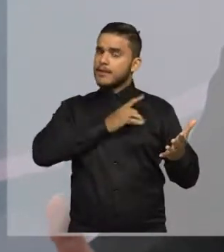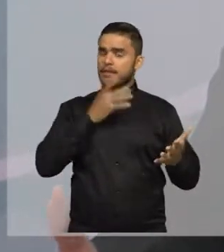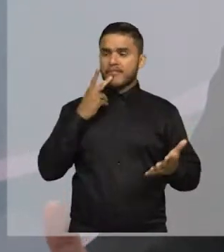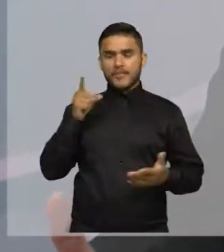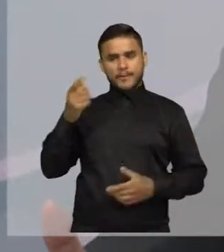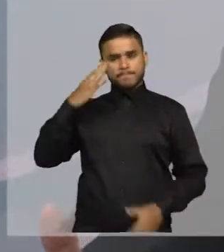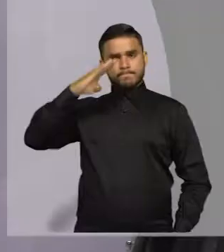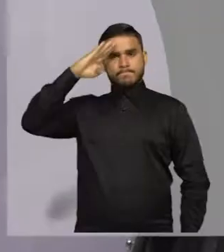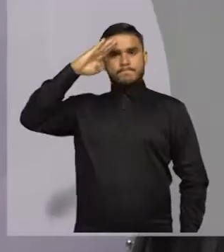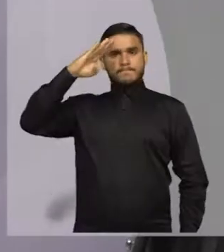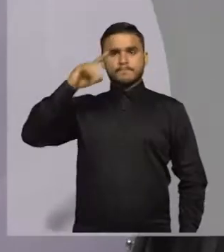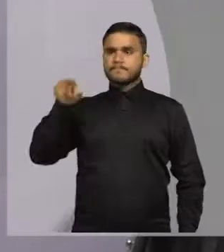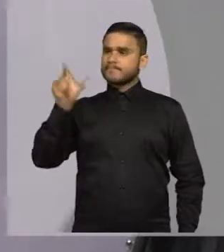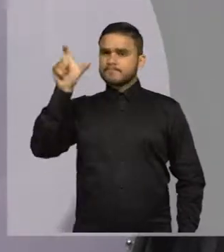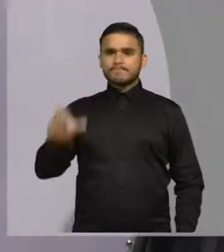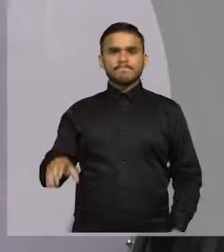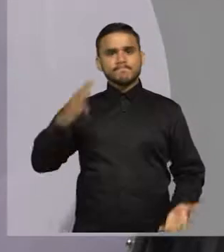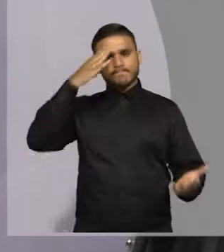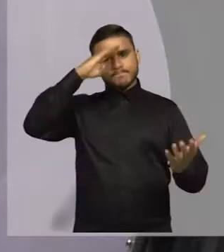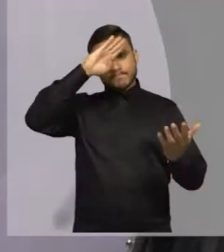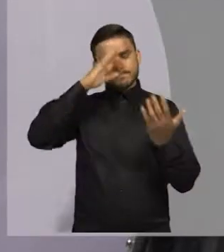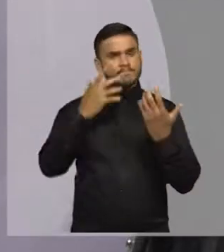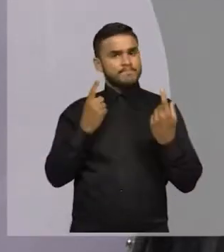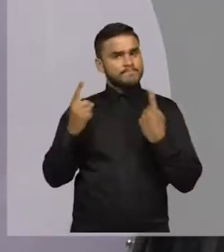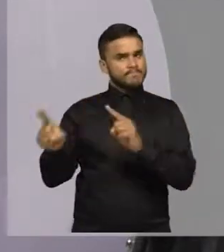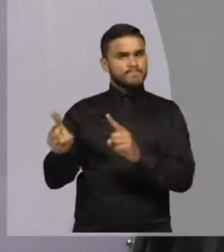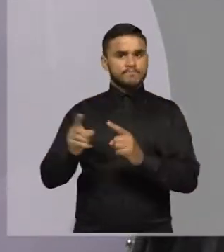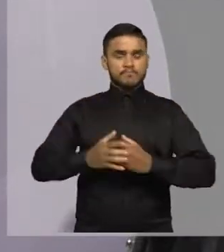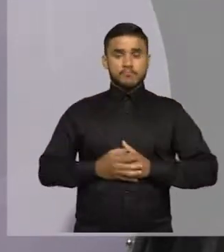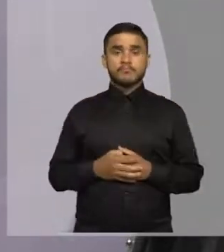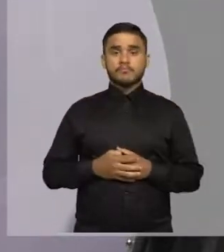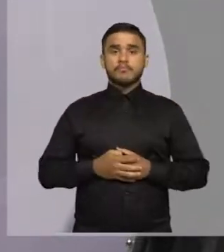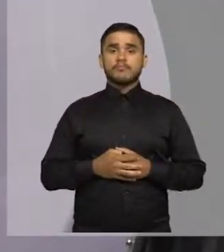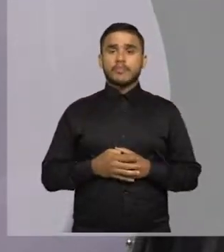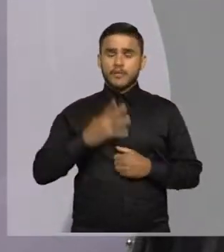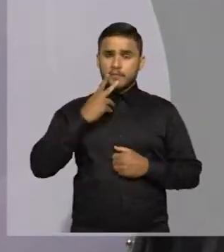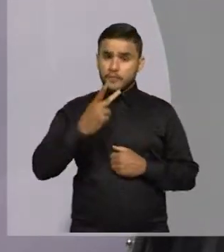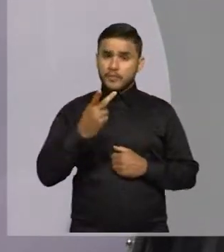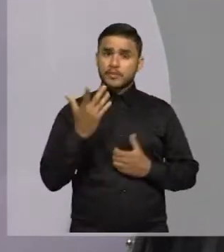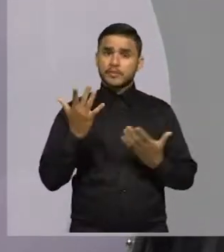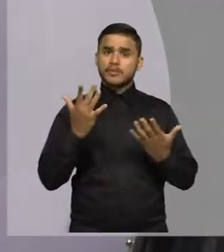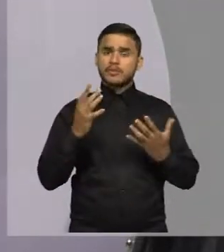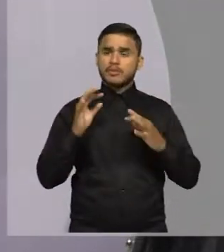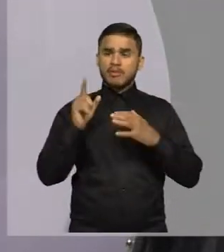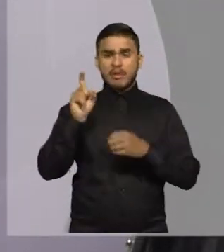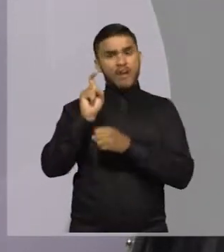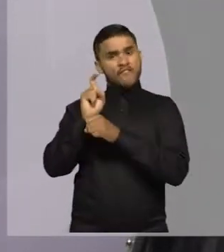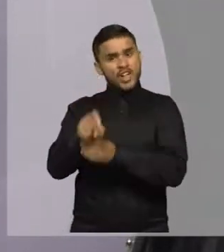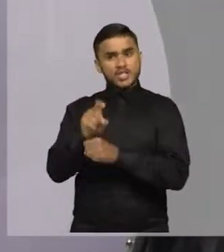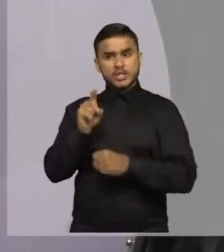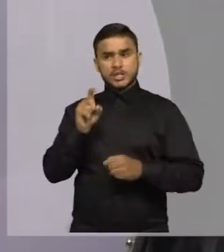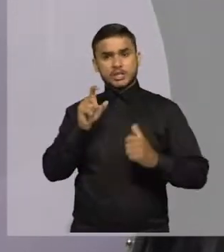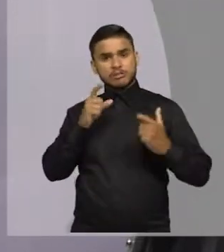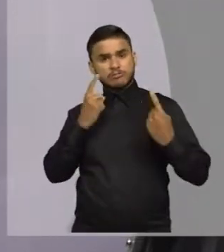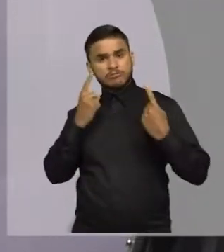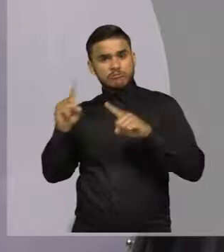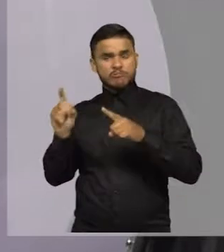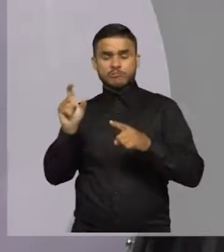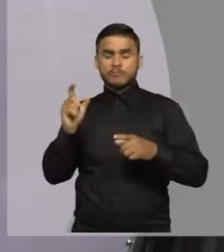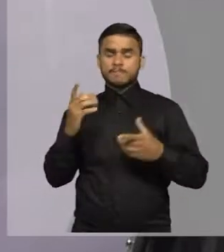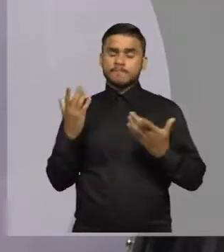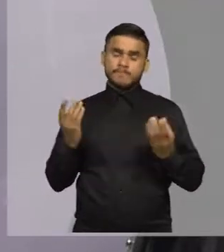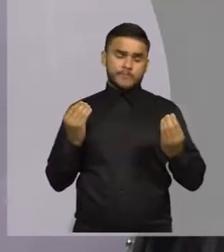do militarismo tinham pavor do Bolsonaro. Criaram essa pecha de fascista e tal.